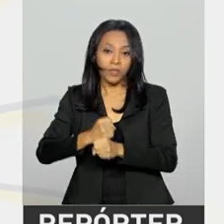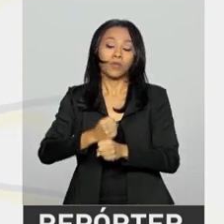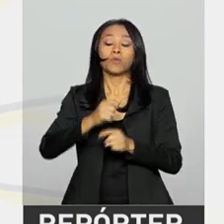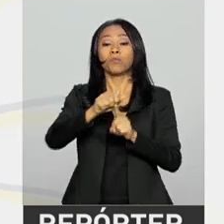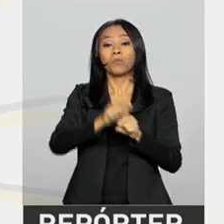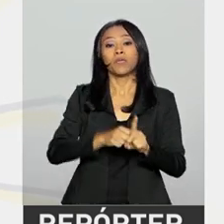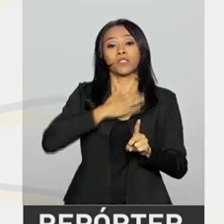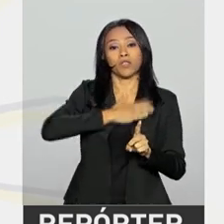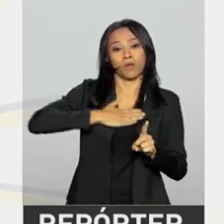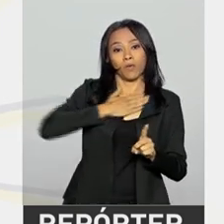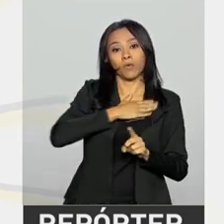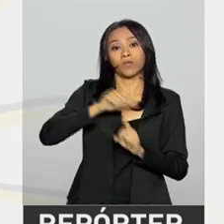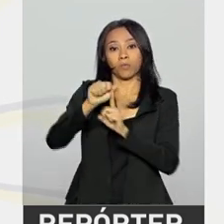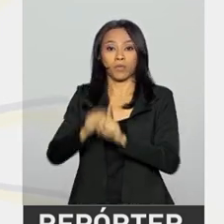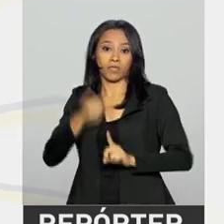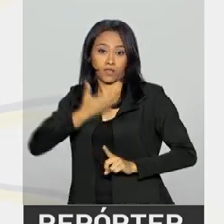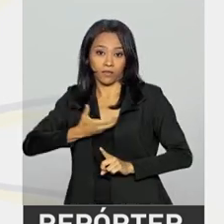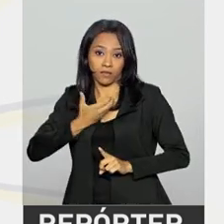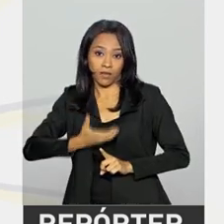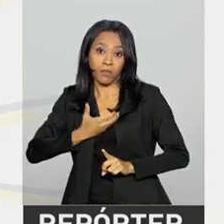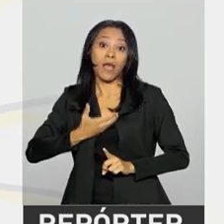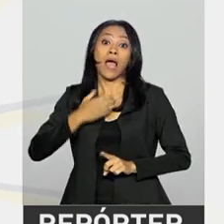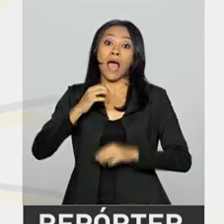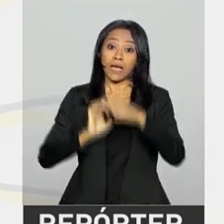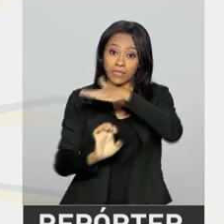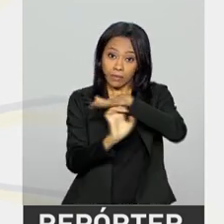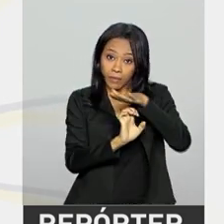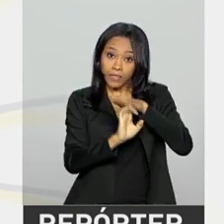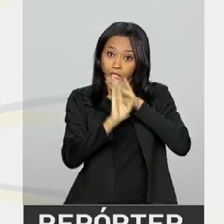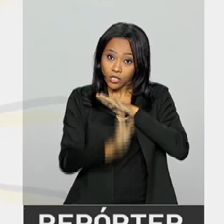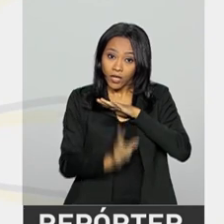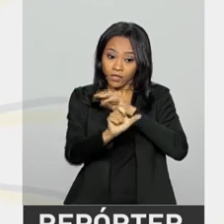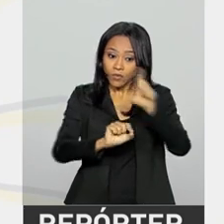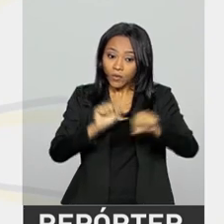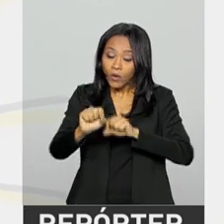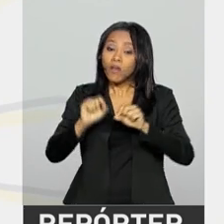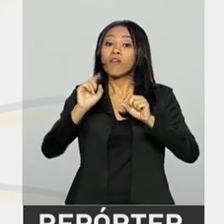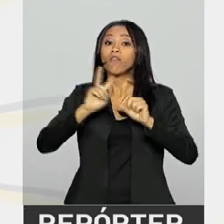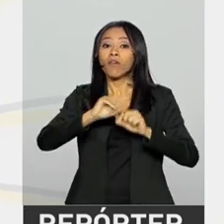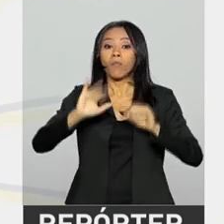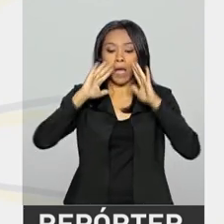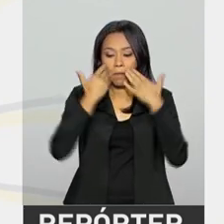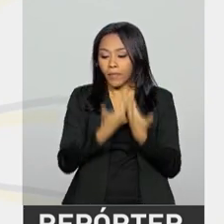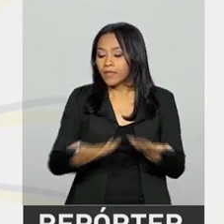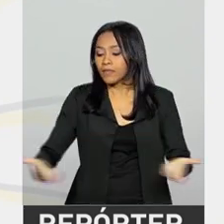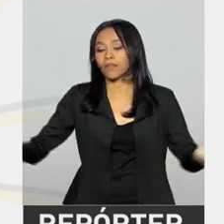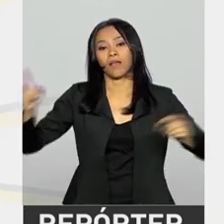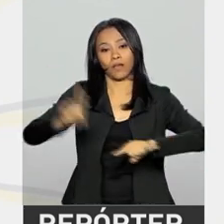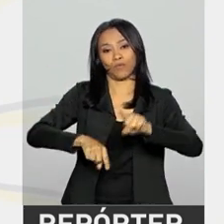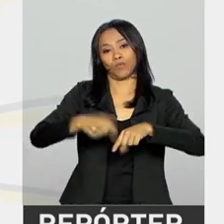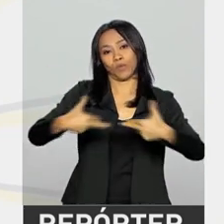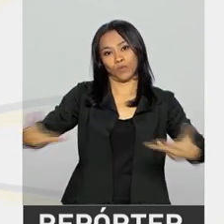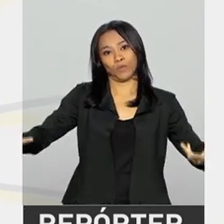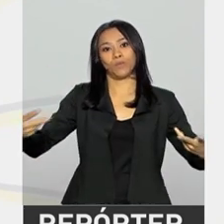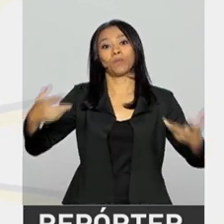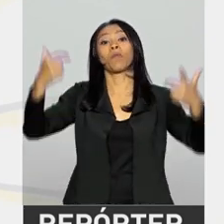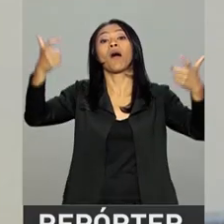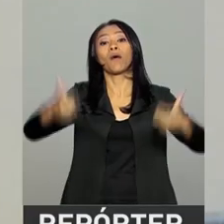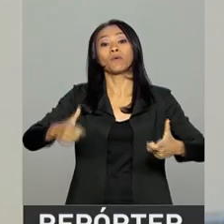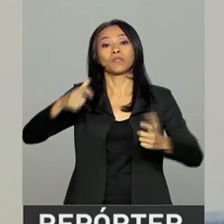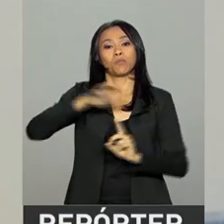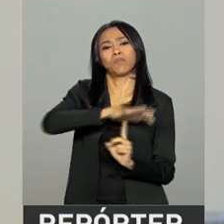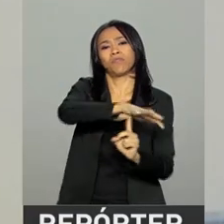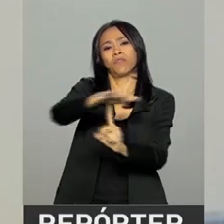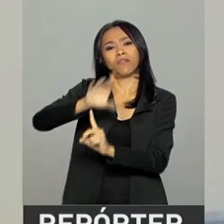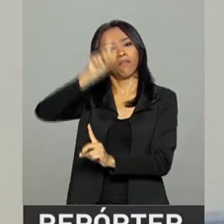dezembro as empresas selecionadas vão apresentar os produtos para grandes empreendedores em são paulo